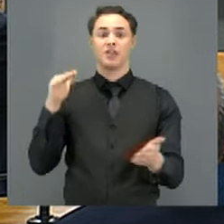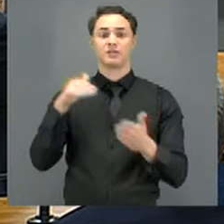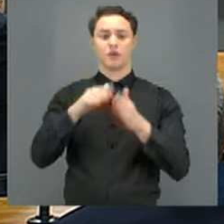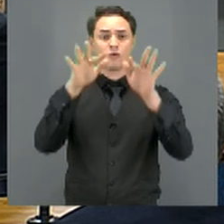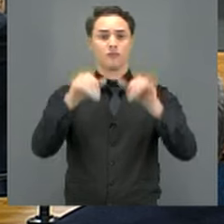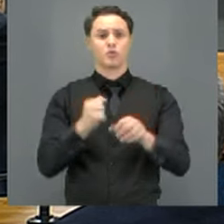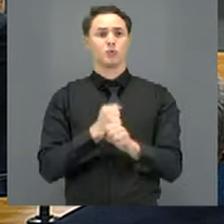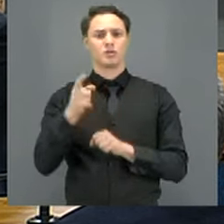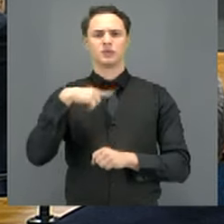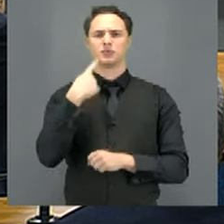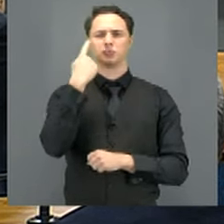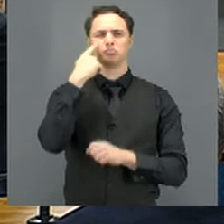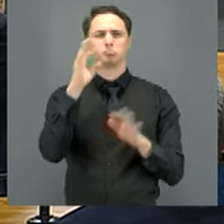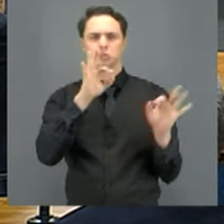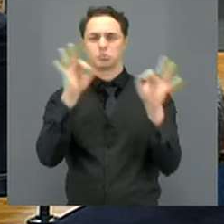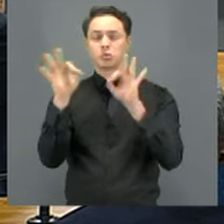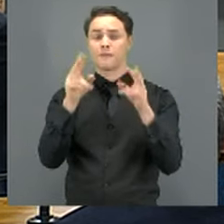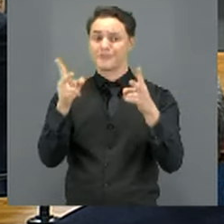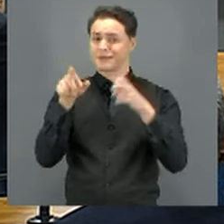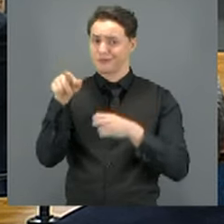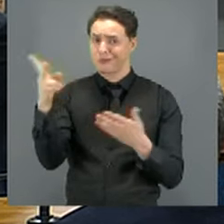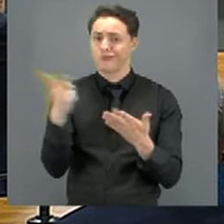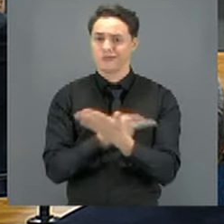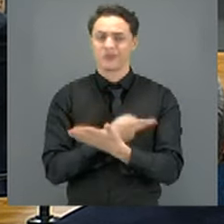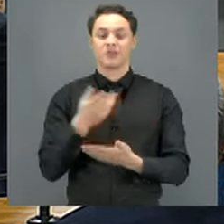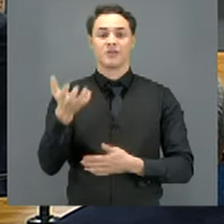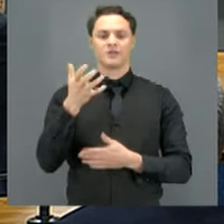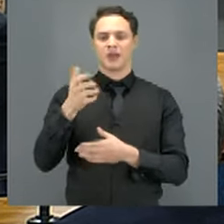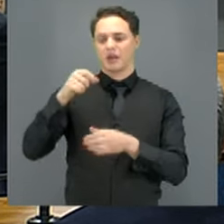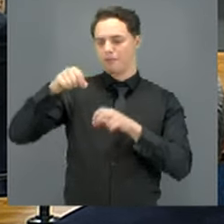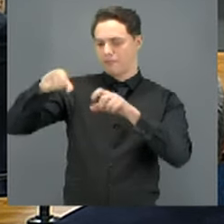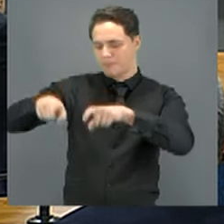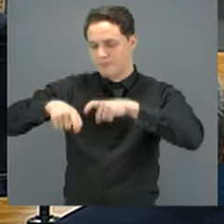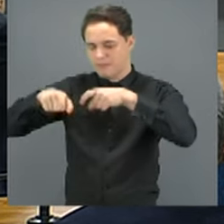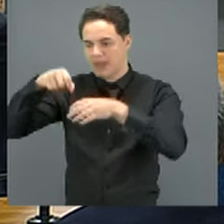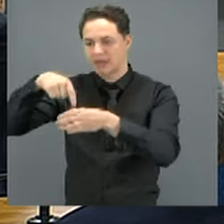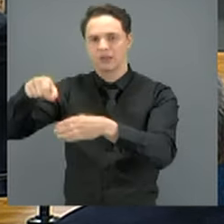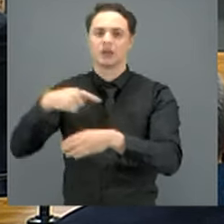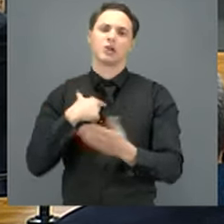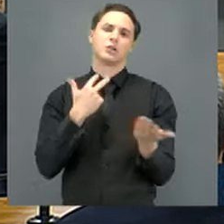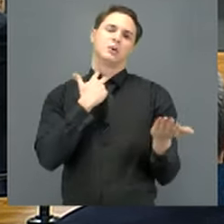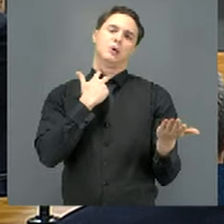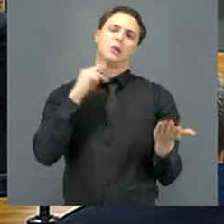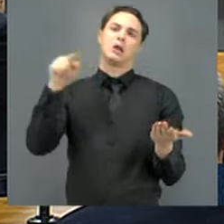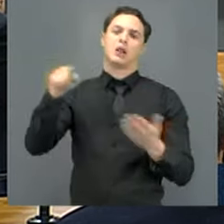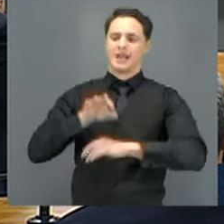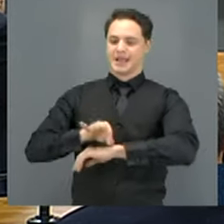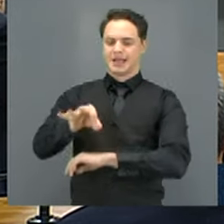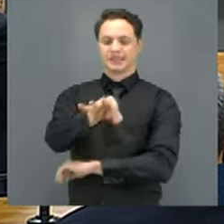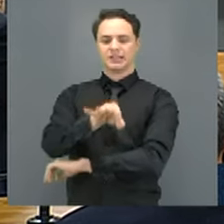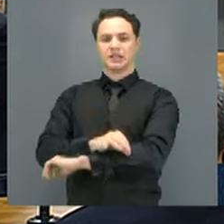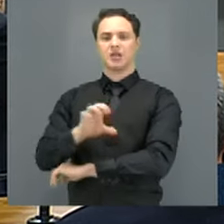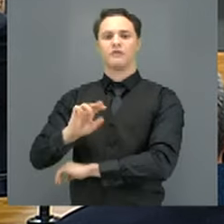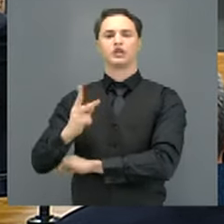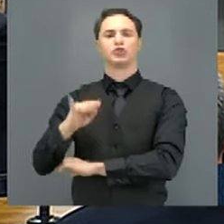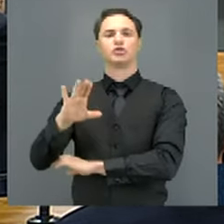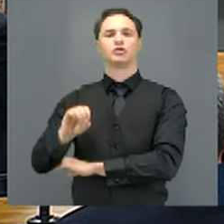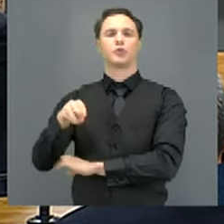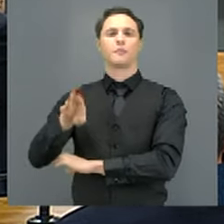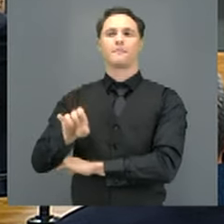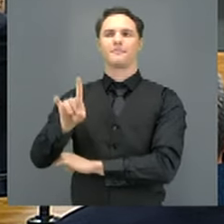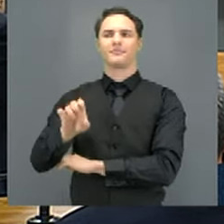ano, nós vamos escutar esses relatos. Eu quero plantar, não posso, lá na reserva Chico Mendes, eu quero